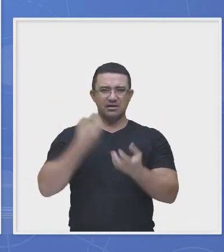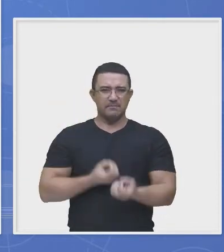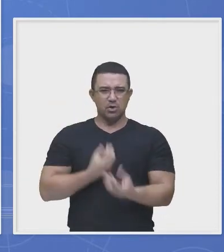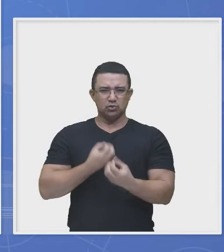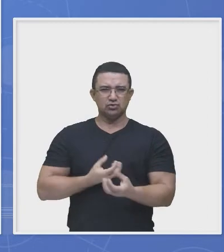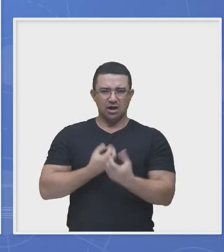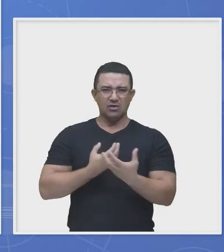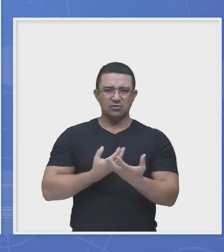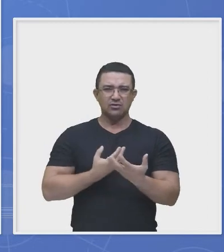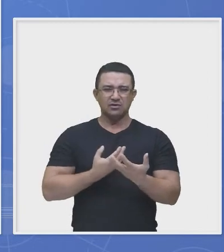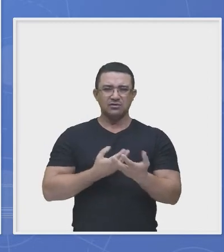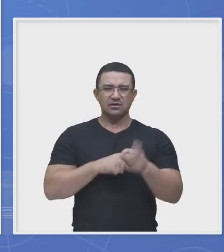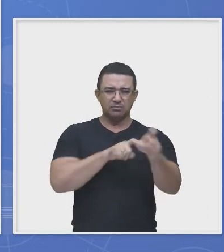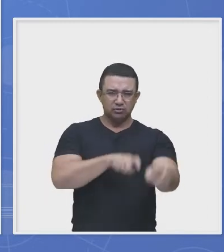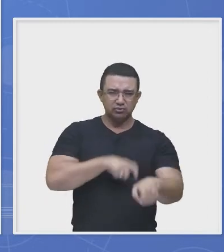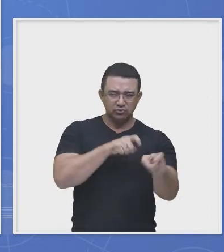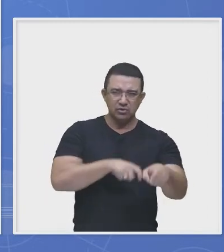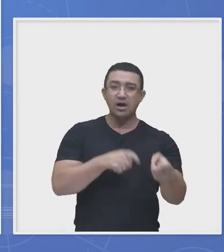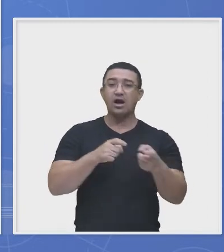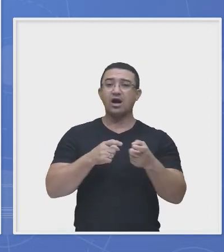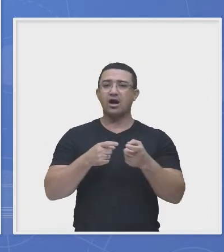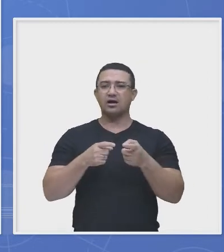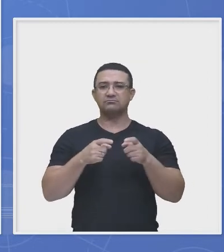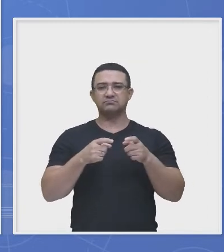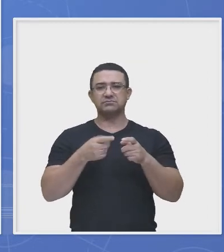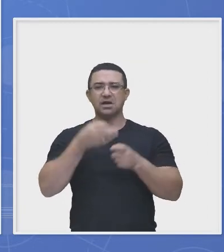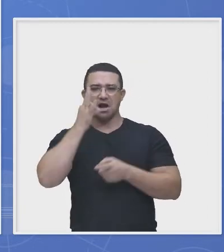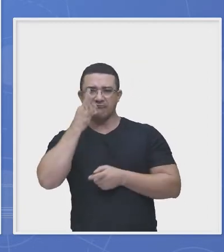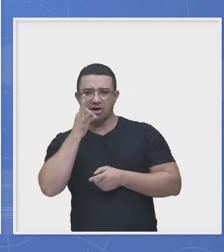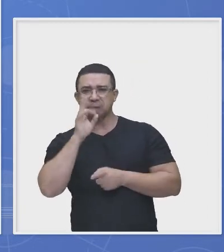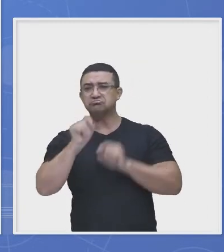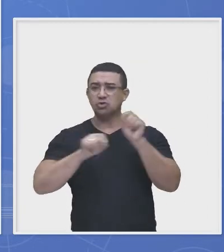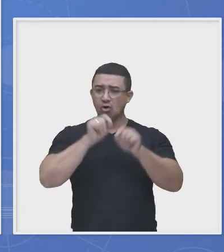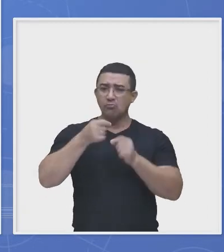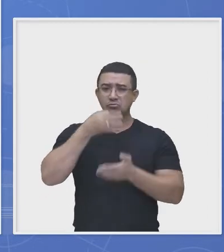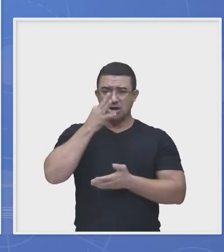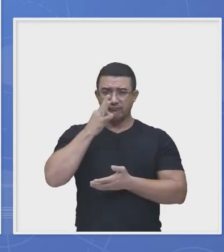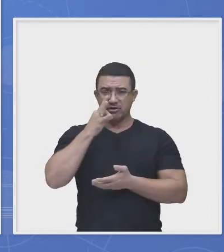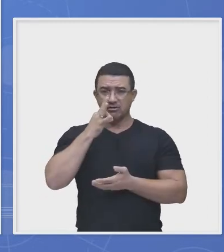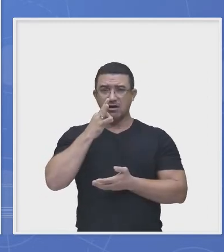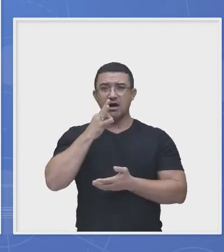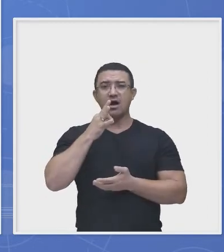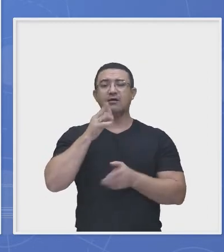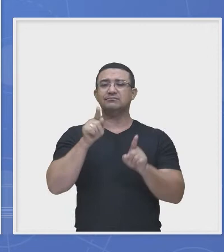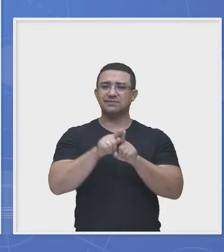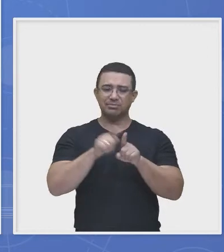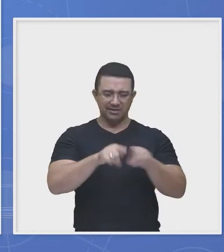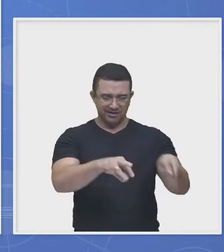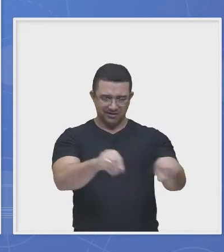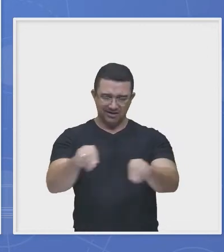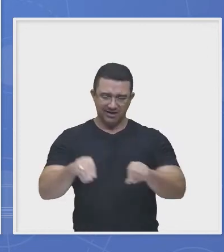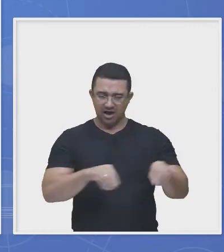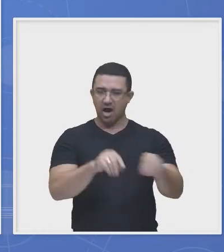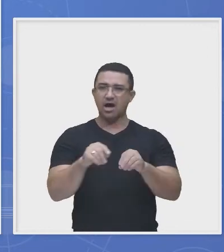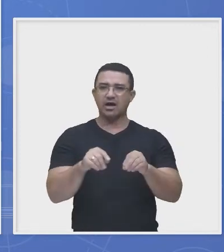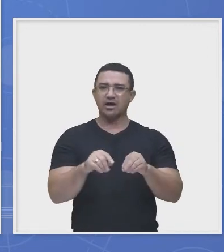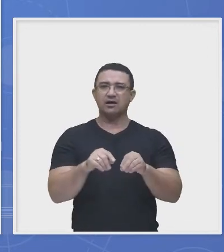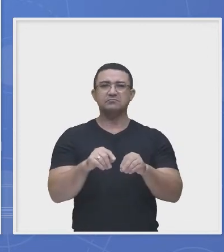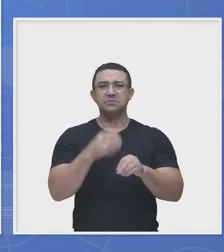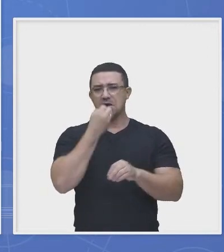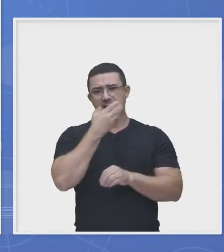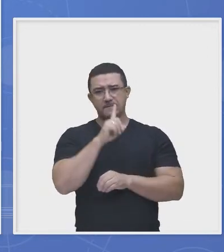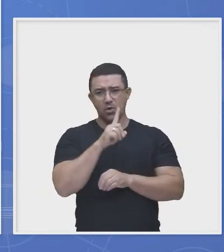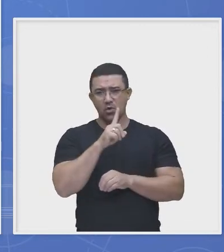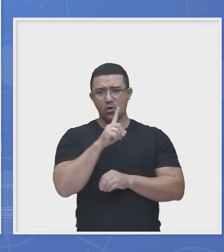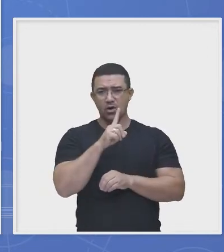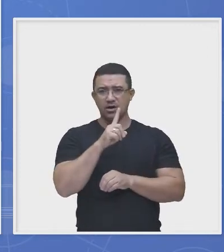forma como a terra era cultivada, o café era cultivado, acabava desgastando a terra e depois que a terra já não estava tão boa